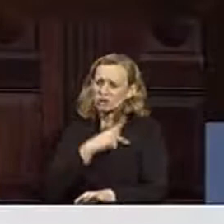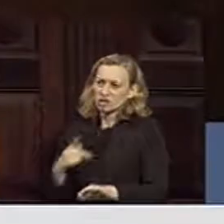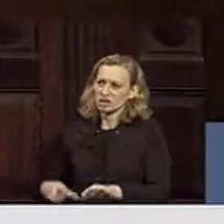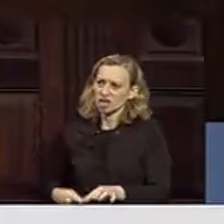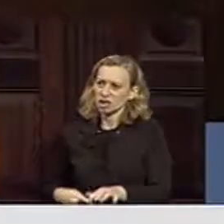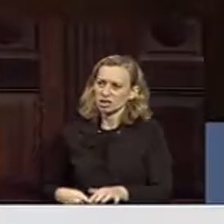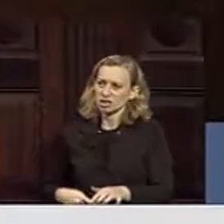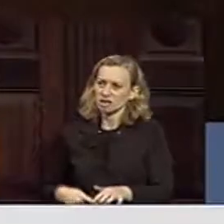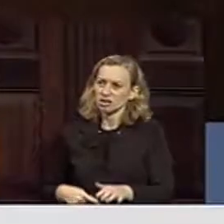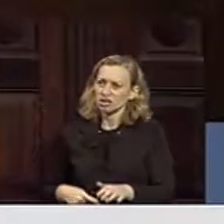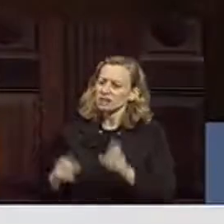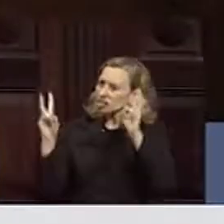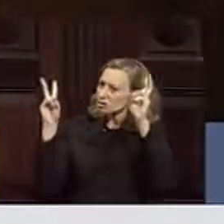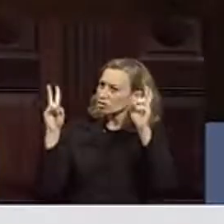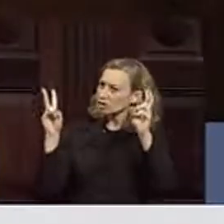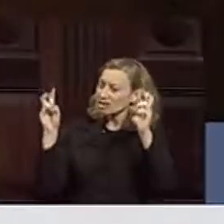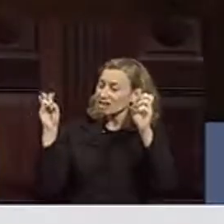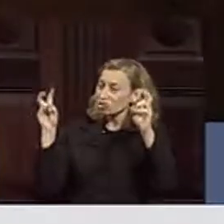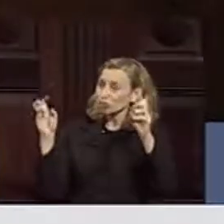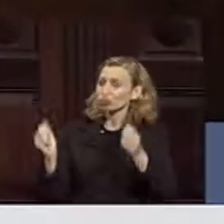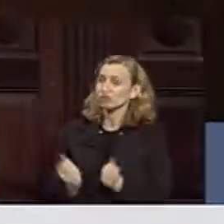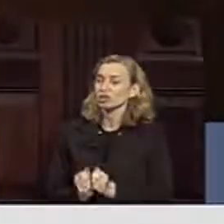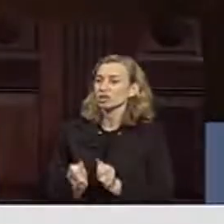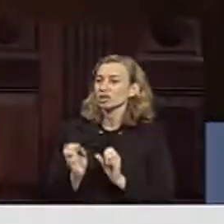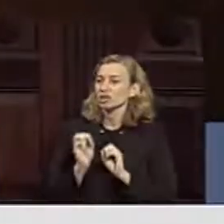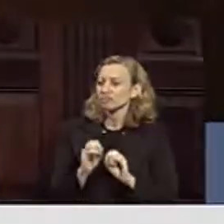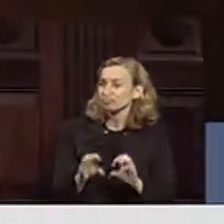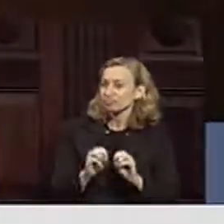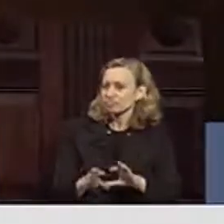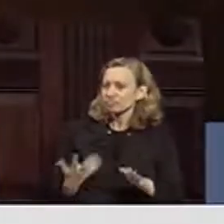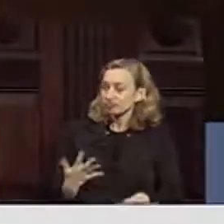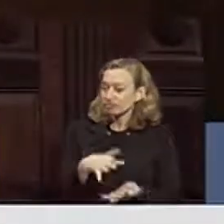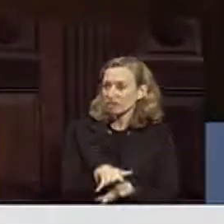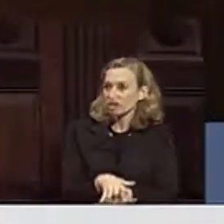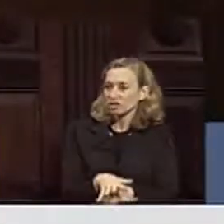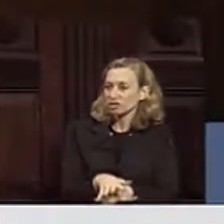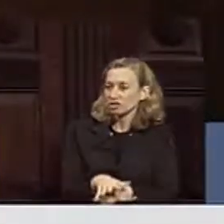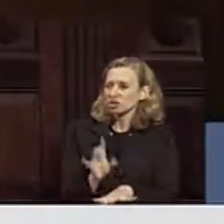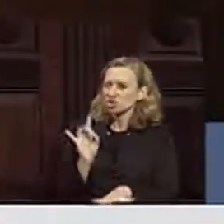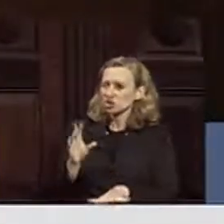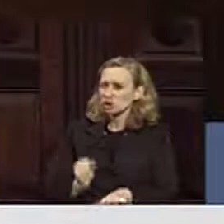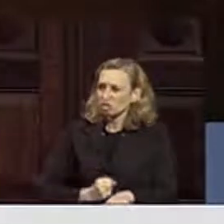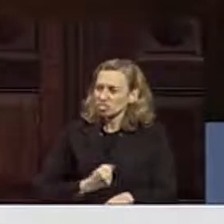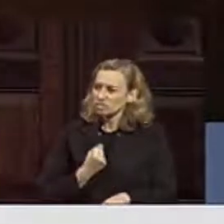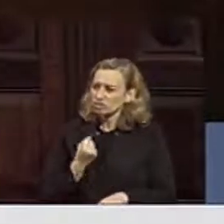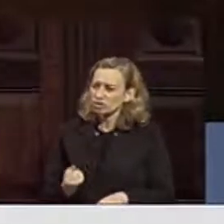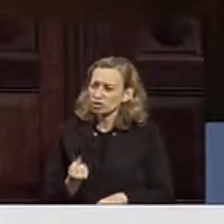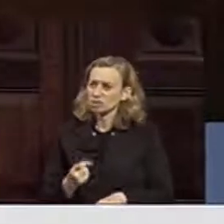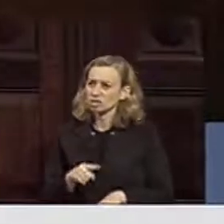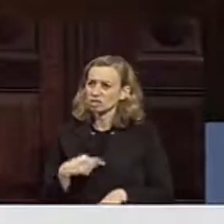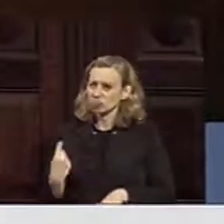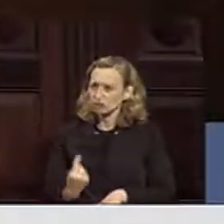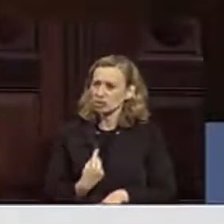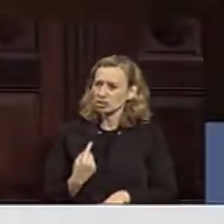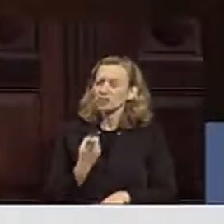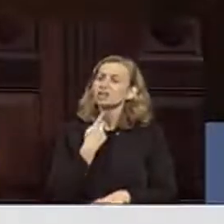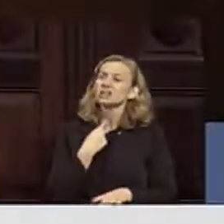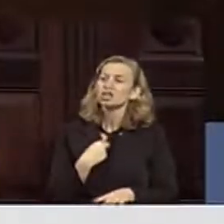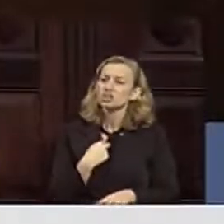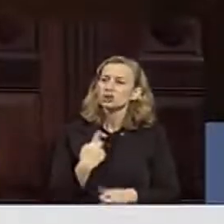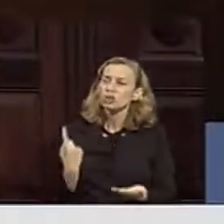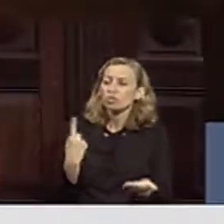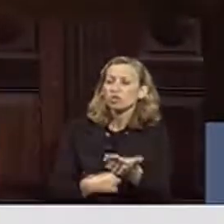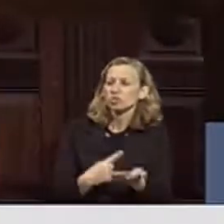da educação inclusiva reforça a nossa avaliação de que o prefeito Rodrigo Neves não tem compromisso com essas